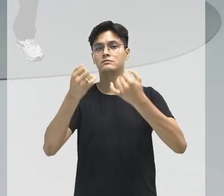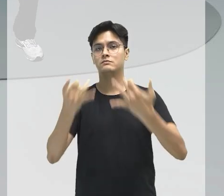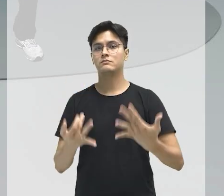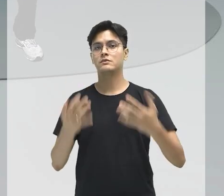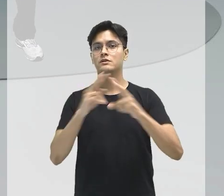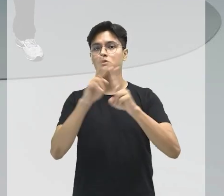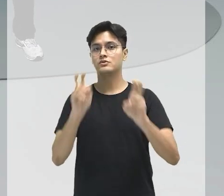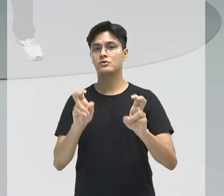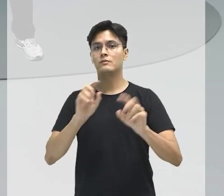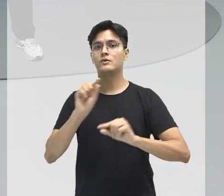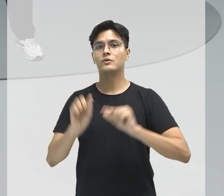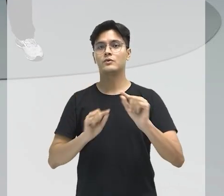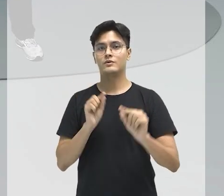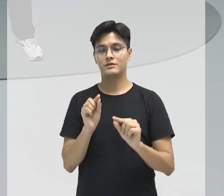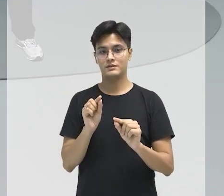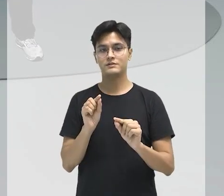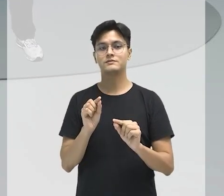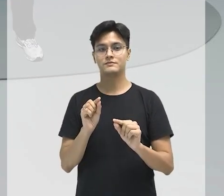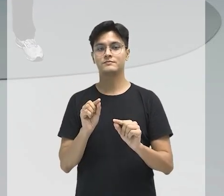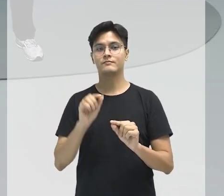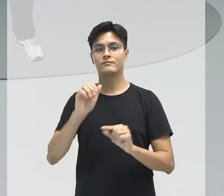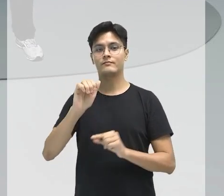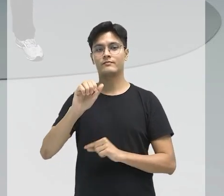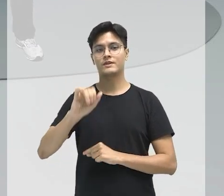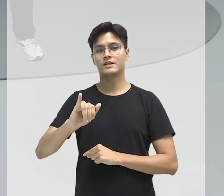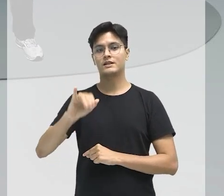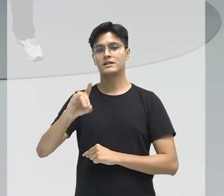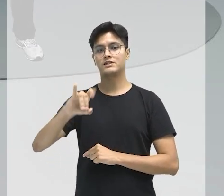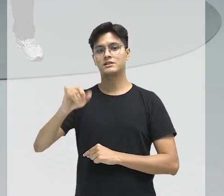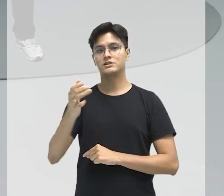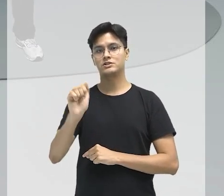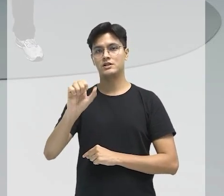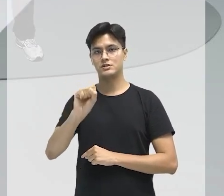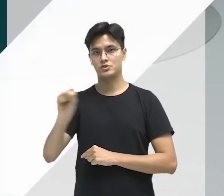aí da outra, que é o Adjaçu. Vamos lá.